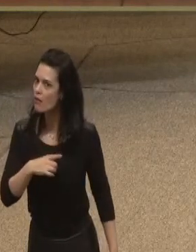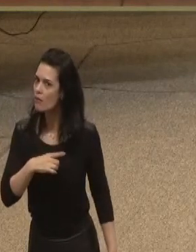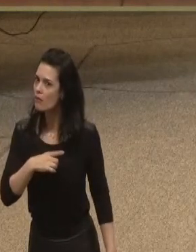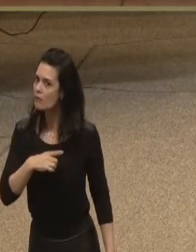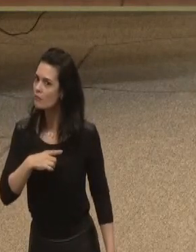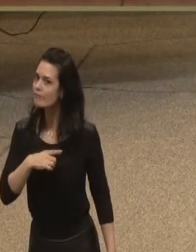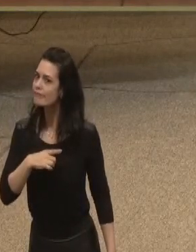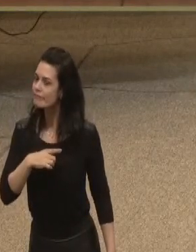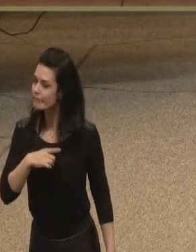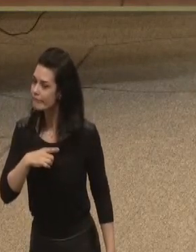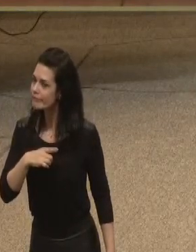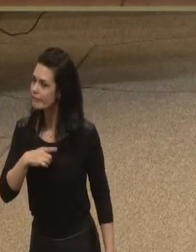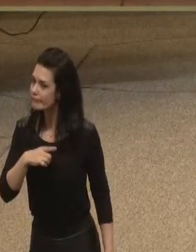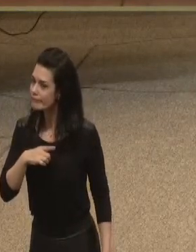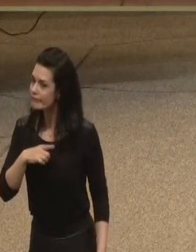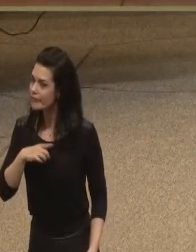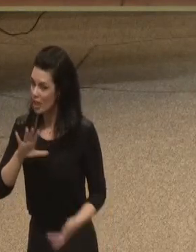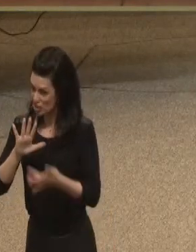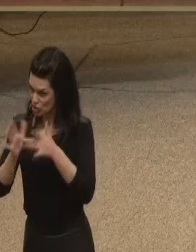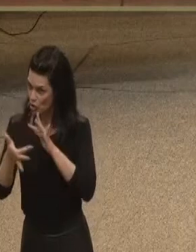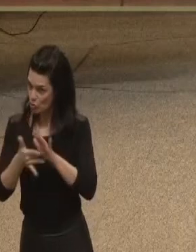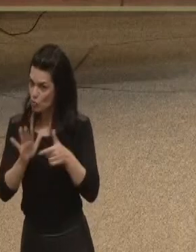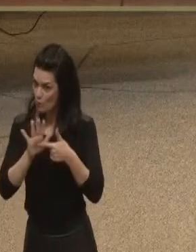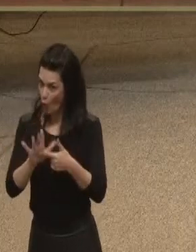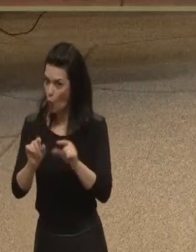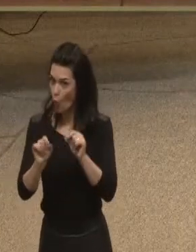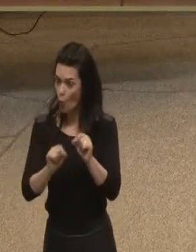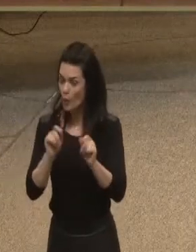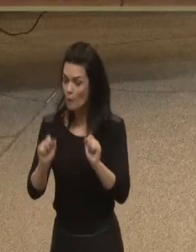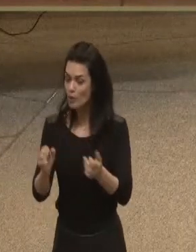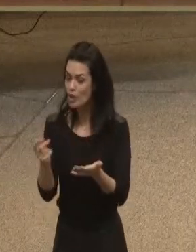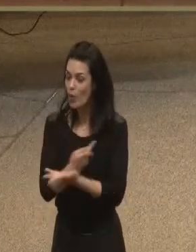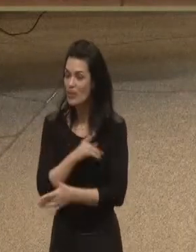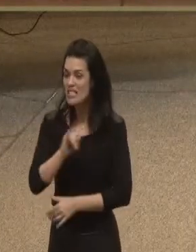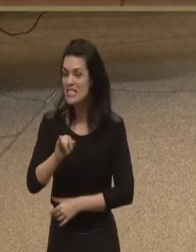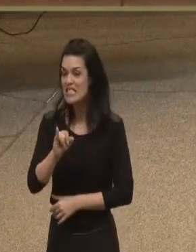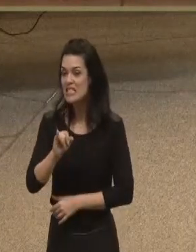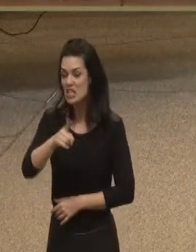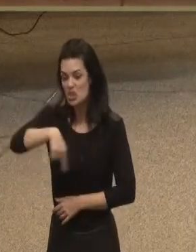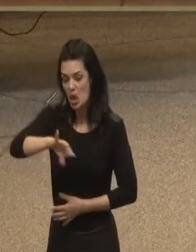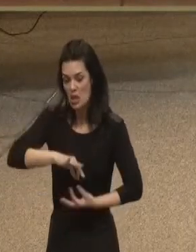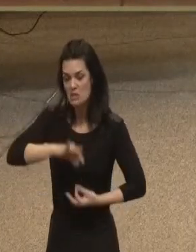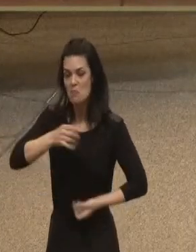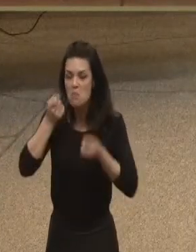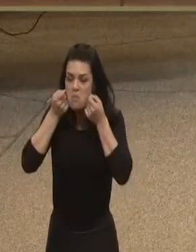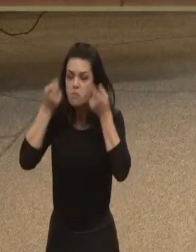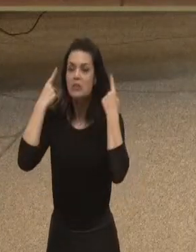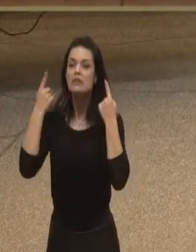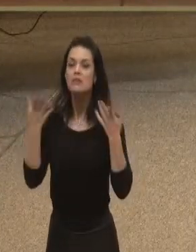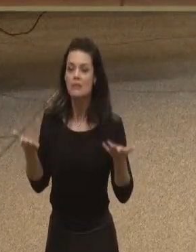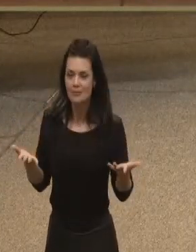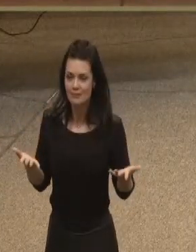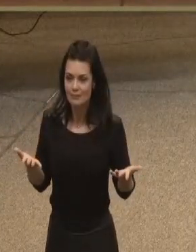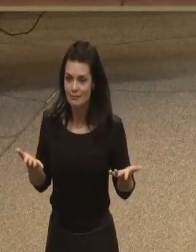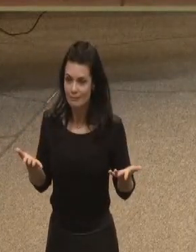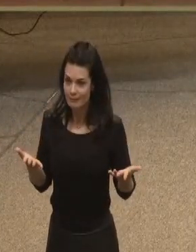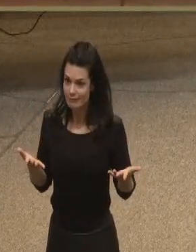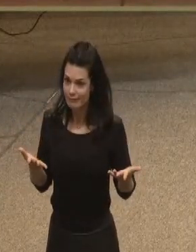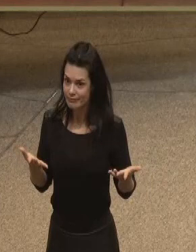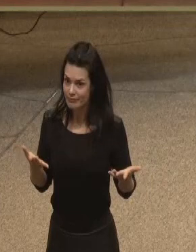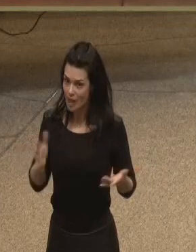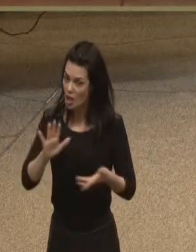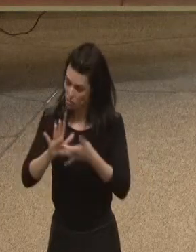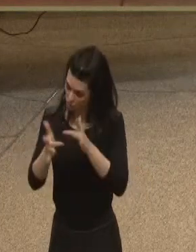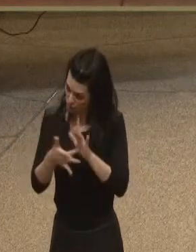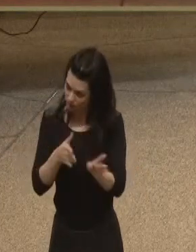de Jesus nós encontramos as consequências dessa surdez espiritual. Jesus, ao